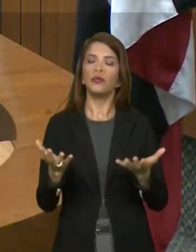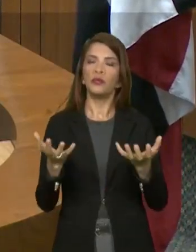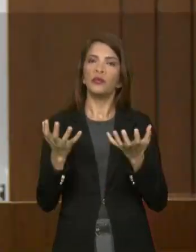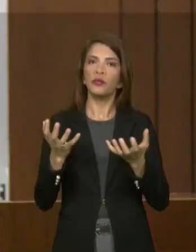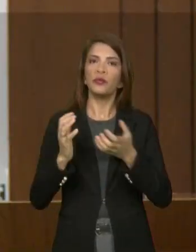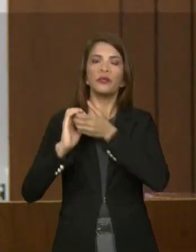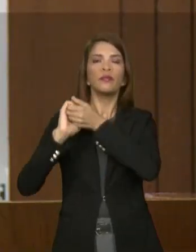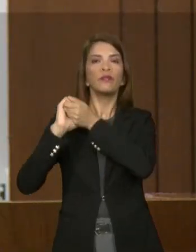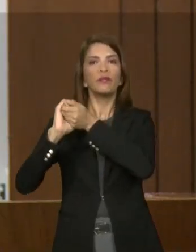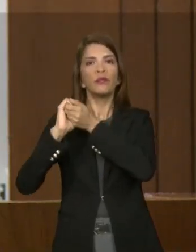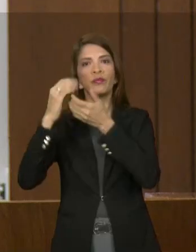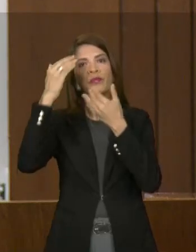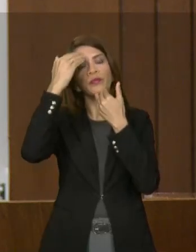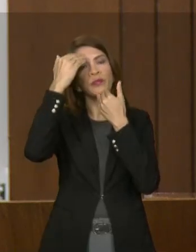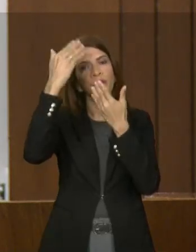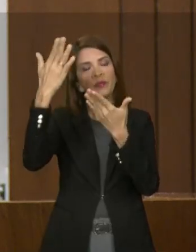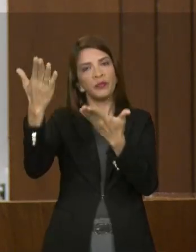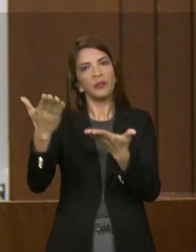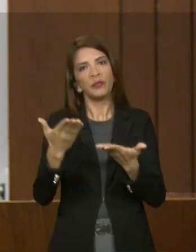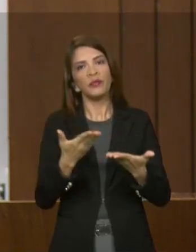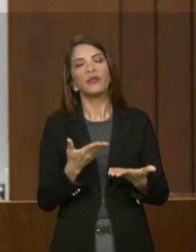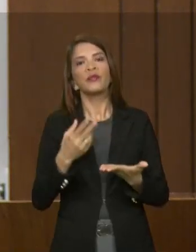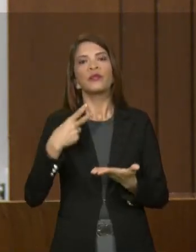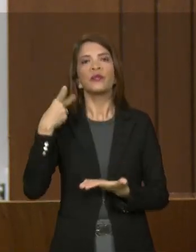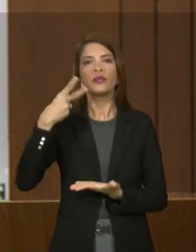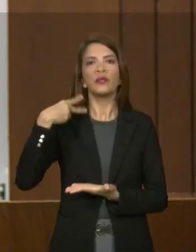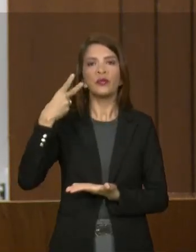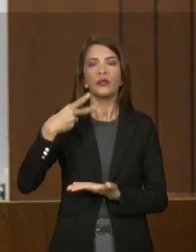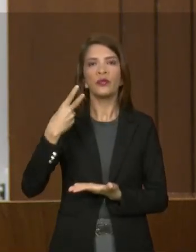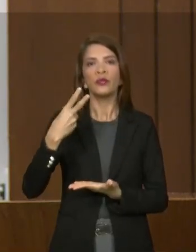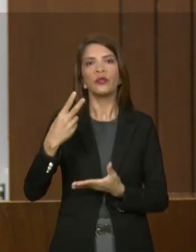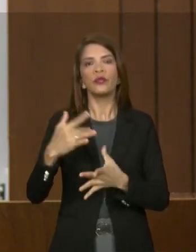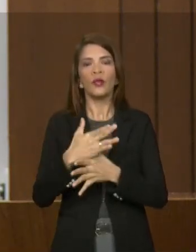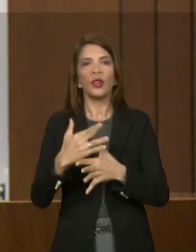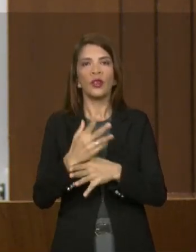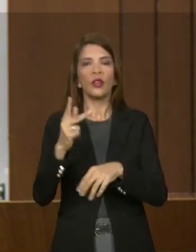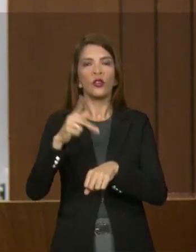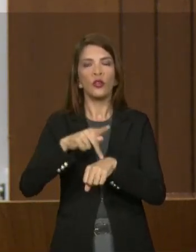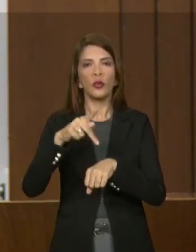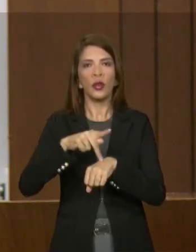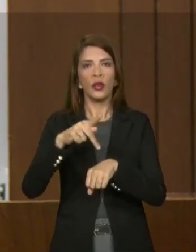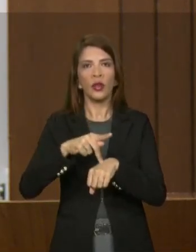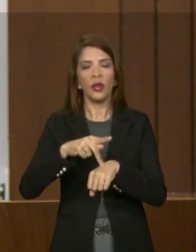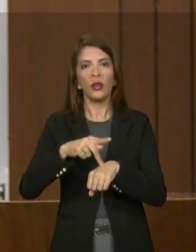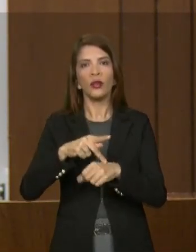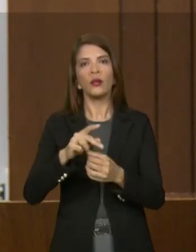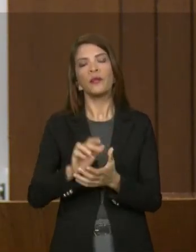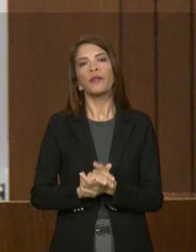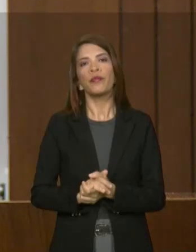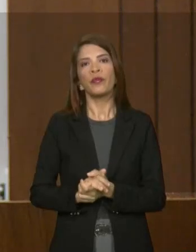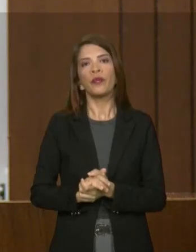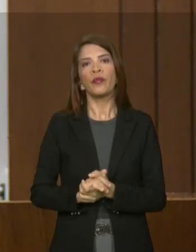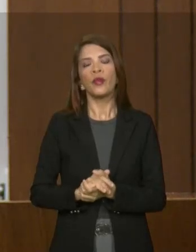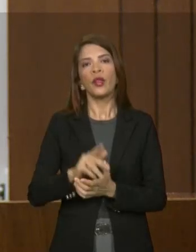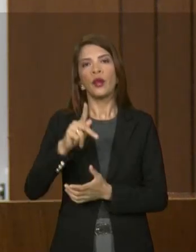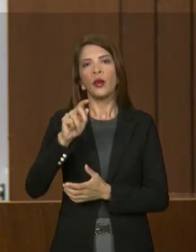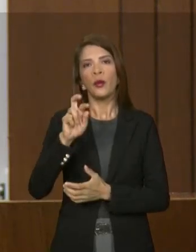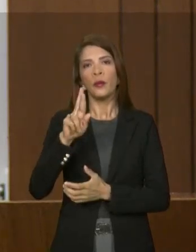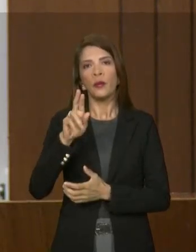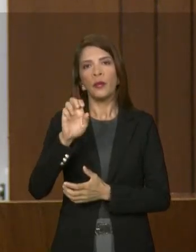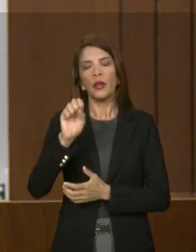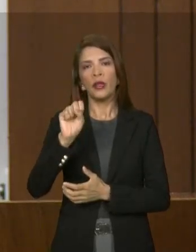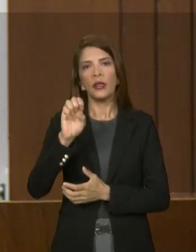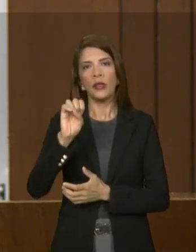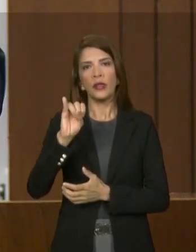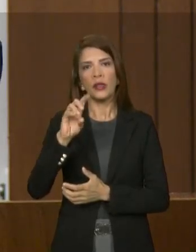presença dos colegas e amigos vereadores da cidade de Pedreiras, presidente Garden, vereador